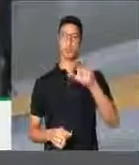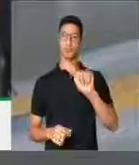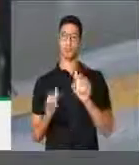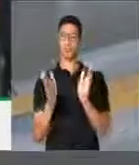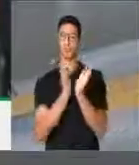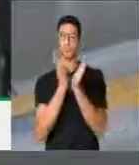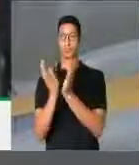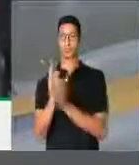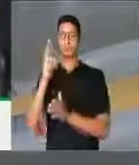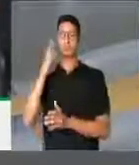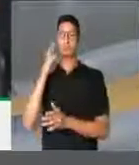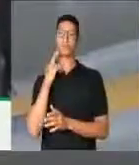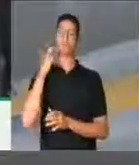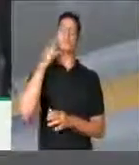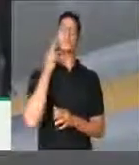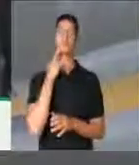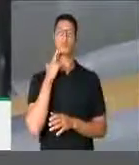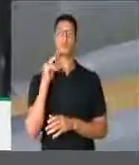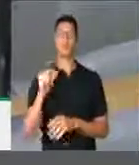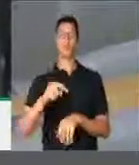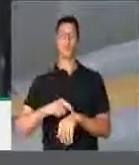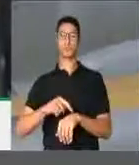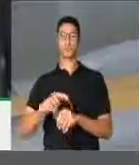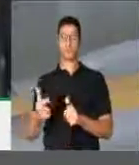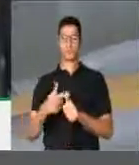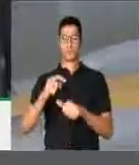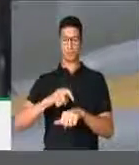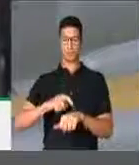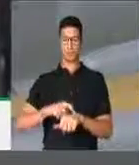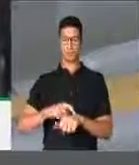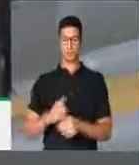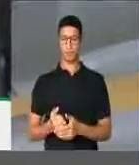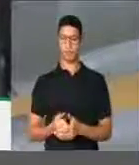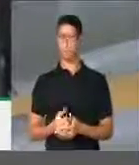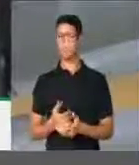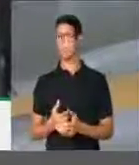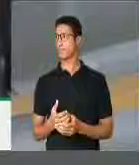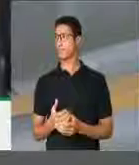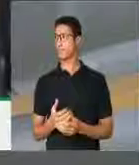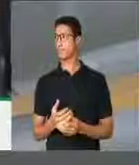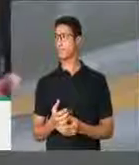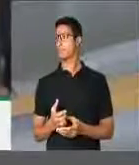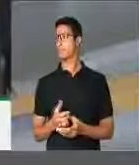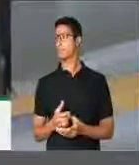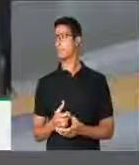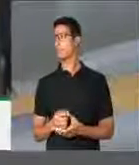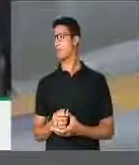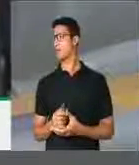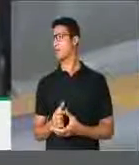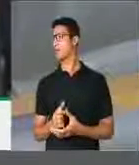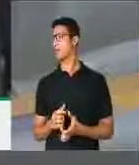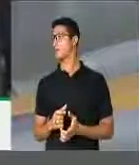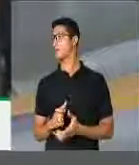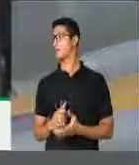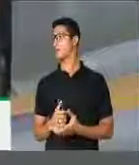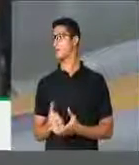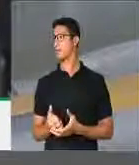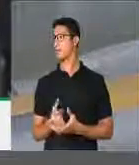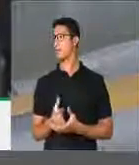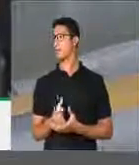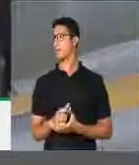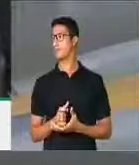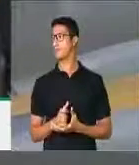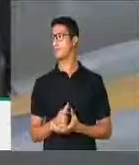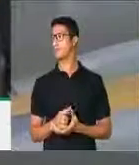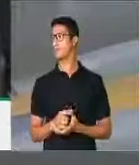a bancada de Rondônia, que neste primeiro momento não está contemplada no texto da